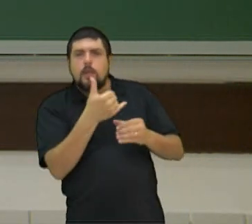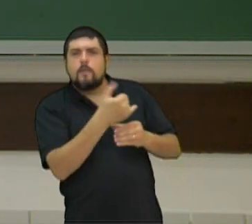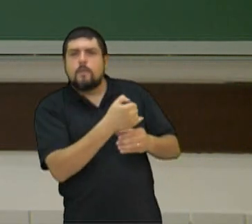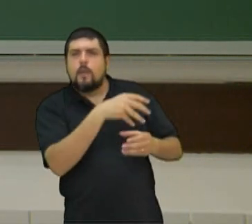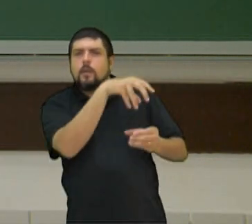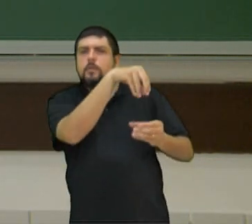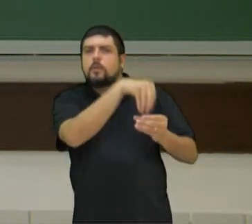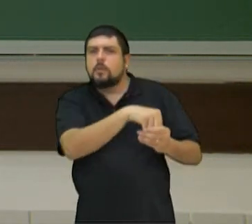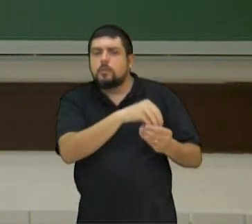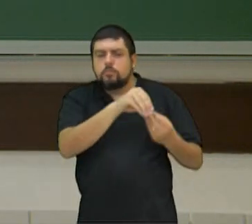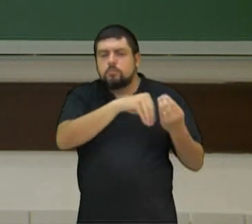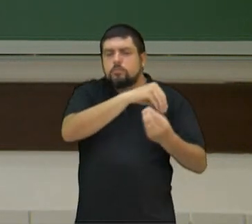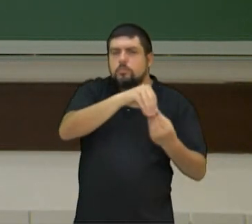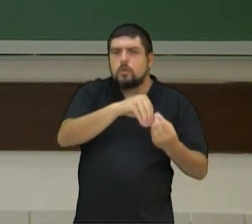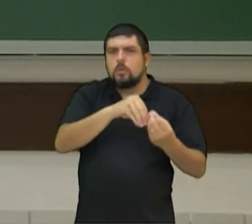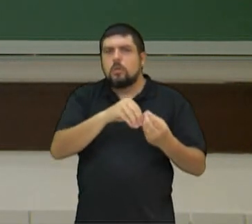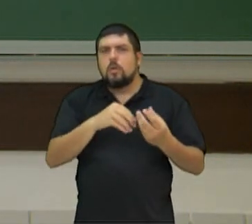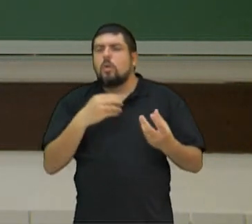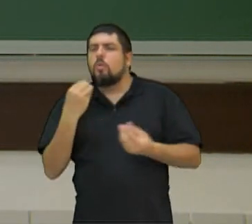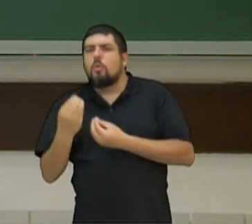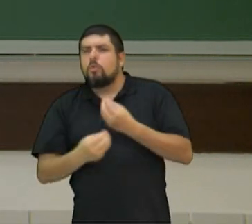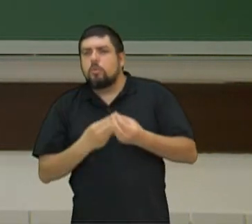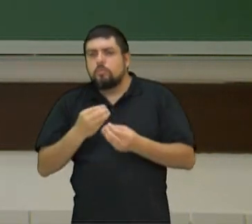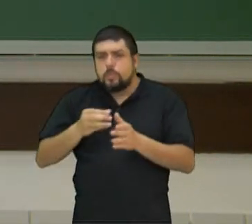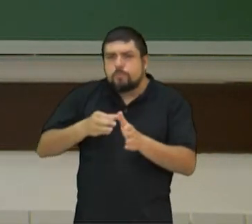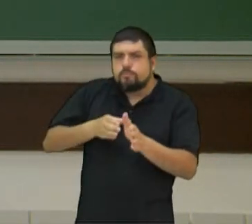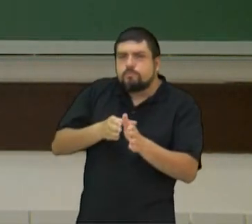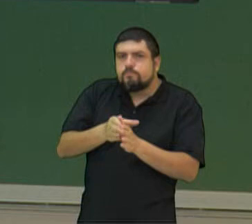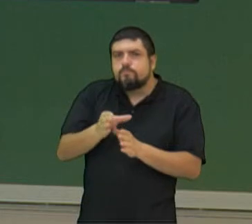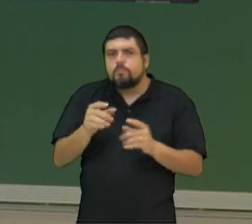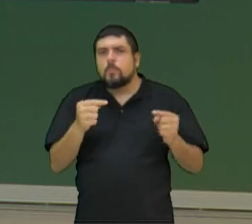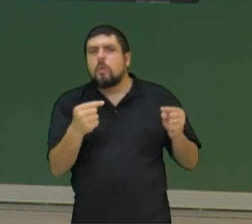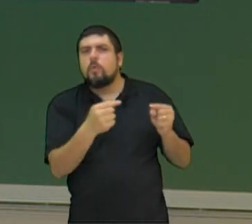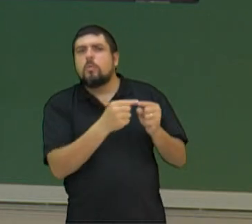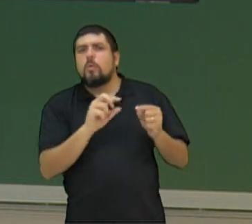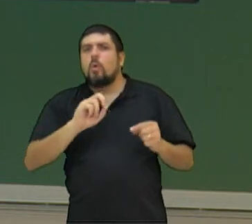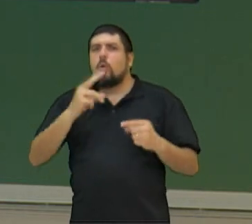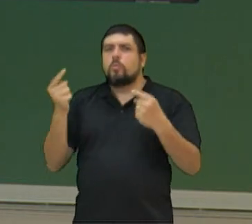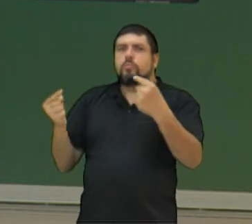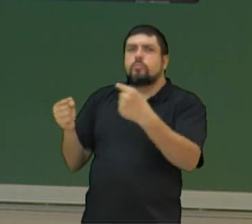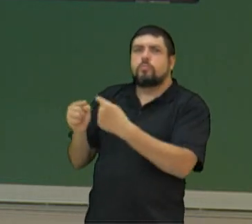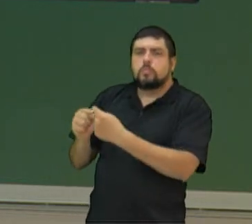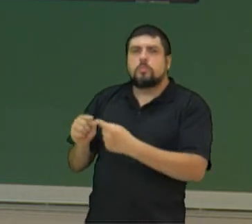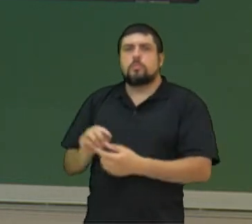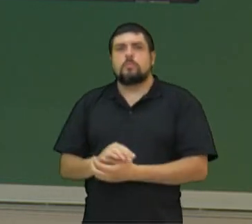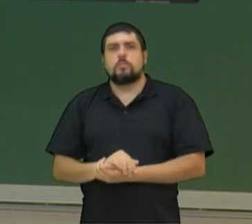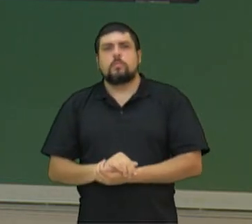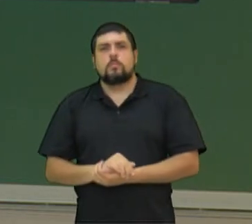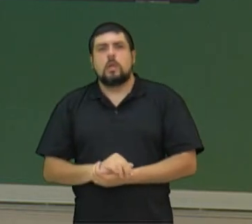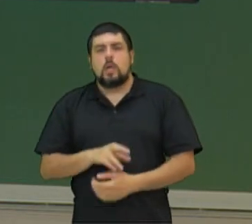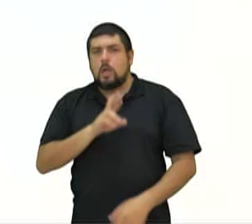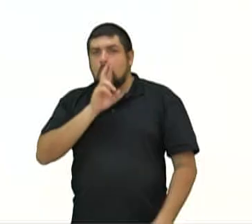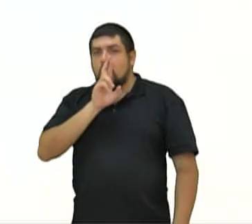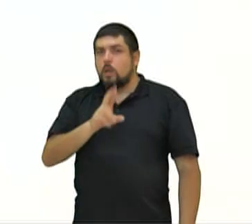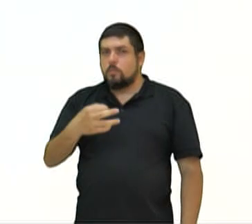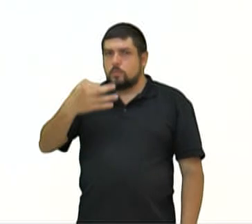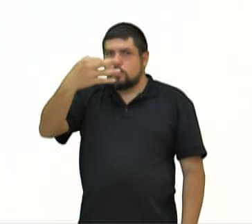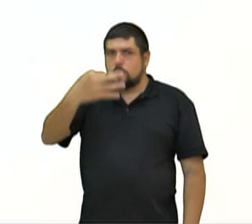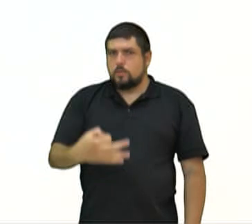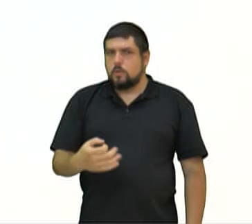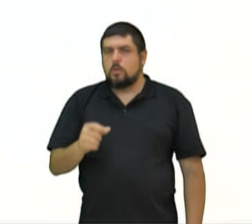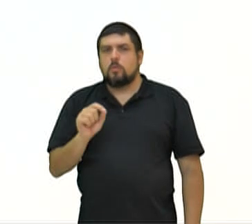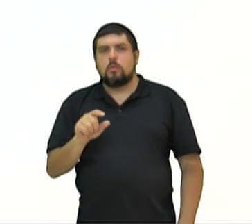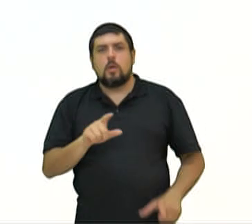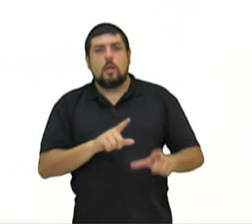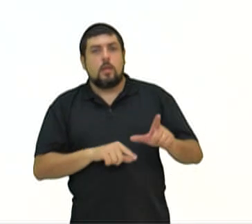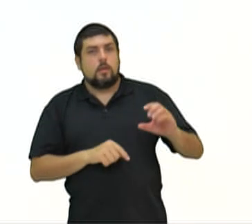formas de imunização. Então, vamos dar uma olhada se você conseguiu acertar? A resposta correta aqui seria a